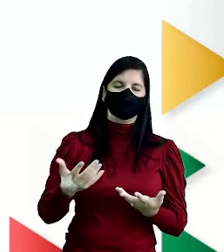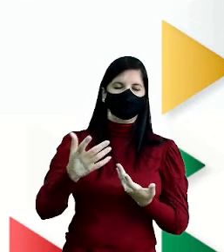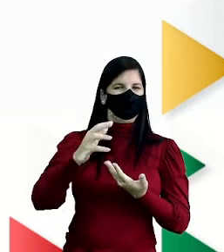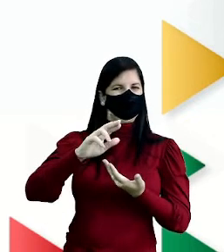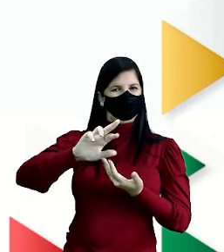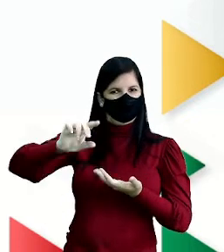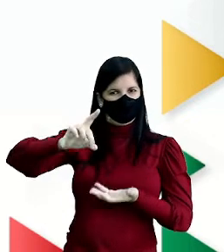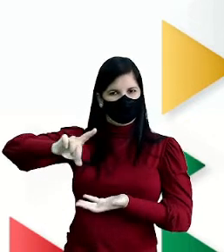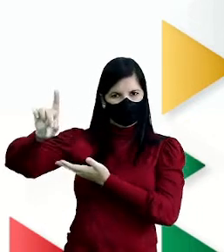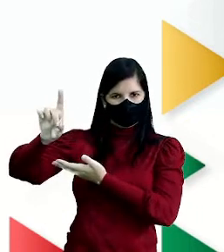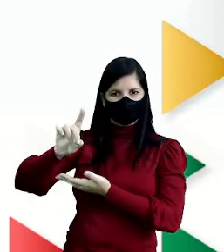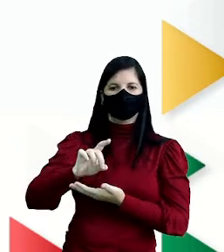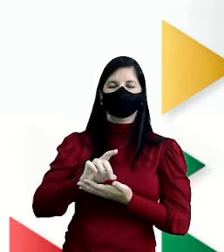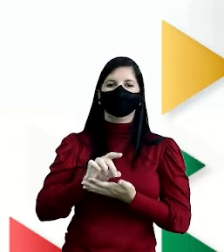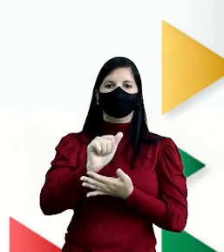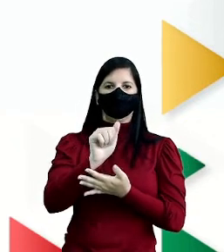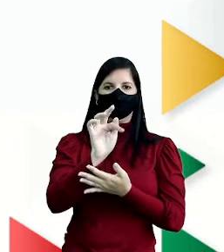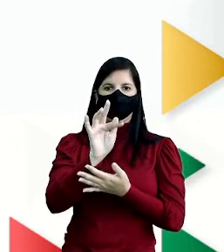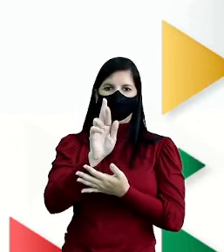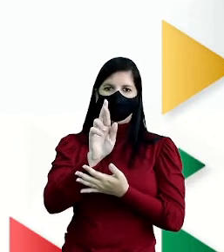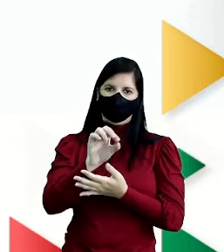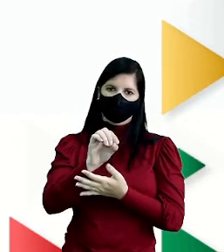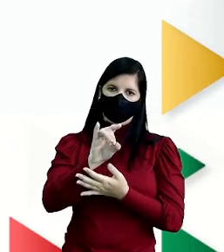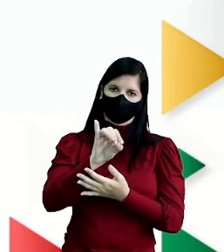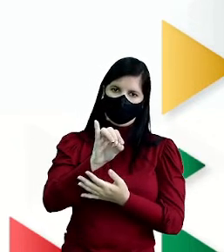Afrodite, quer dizer,